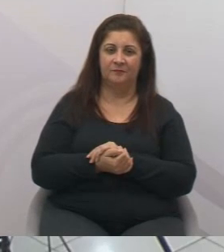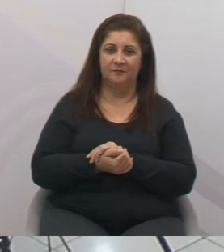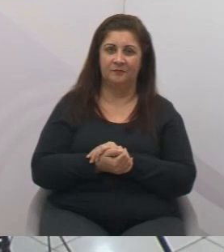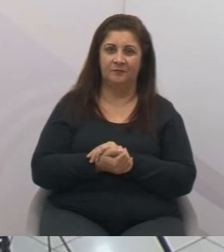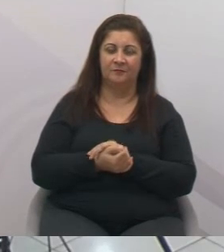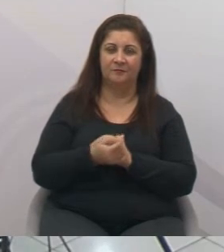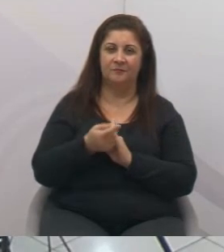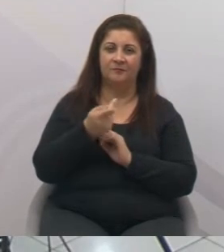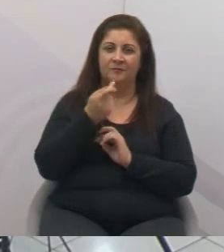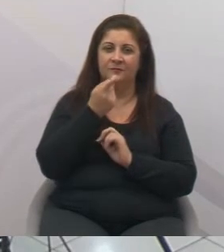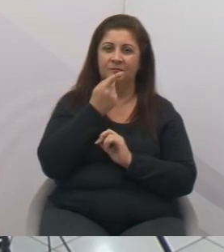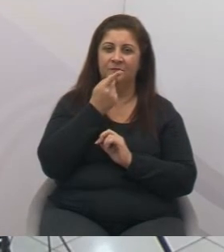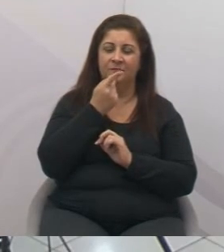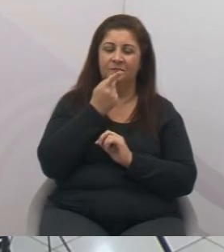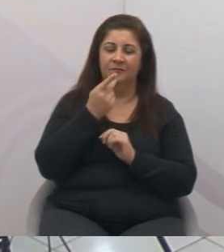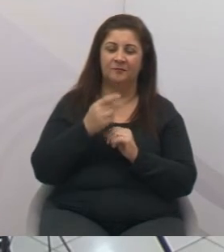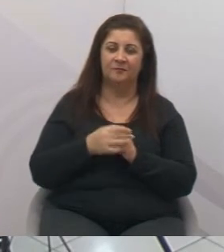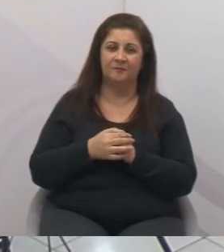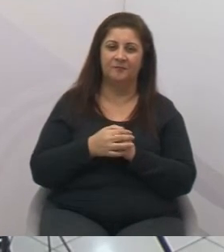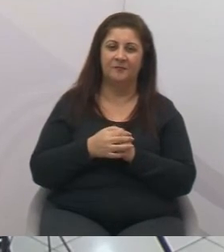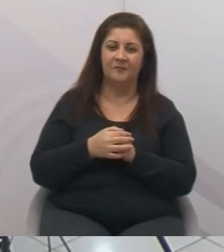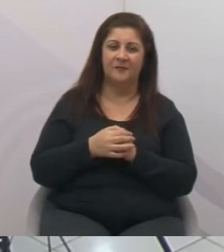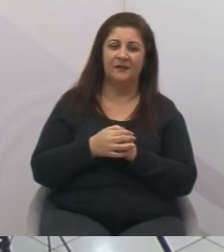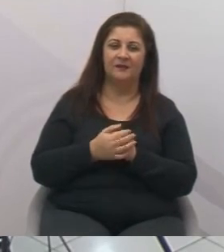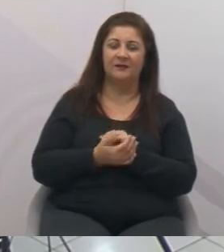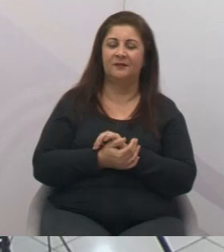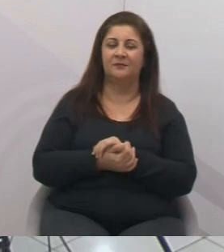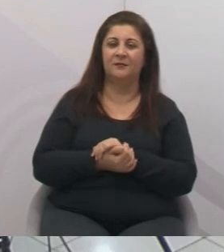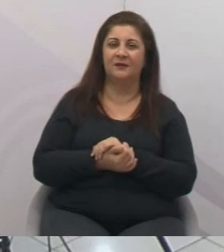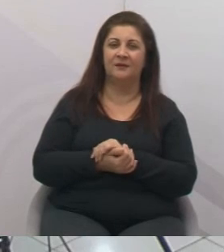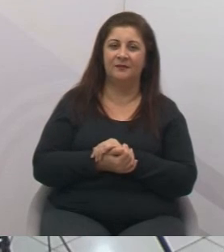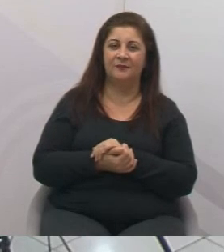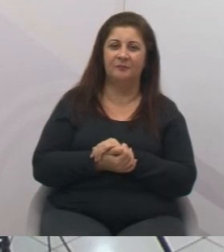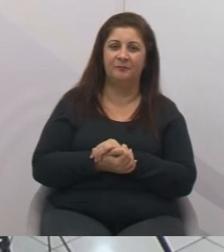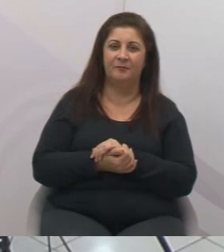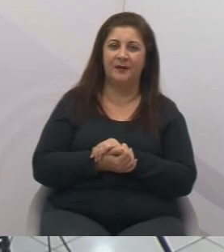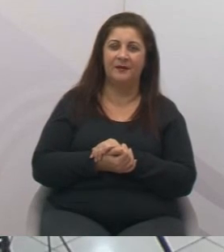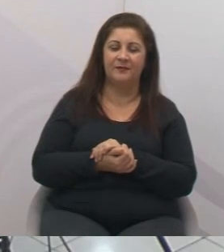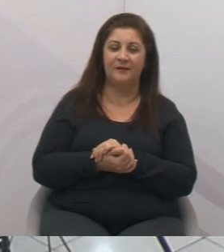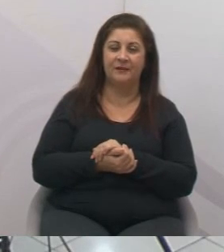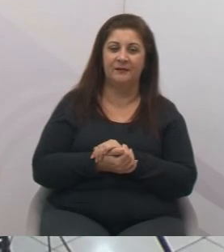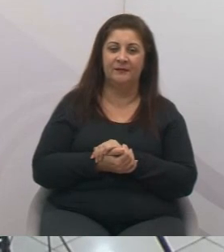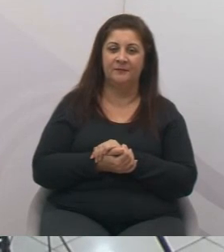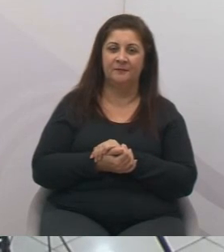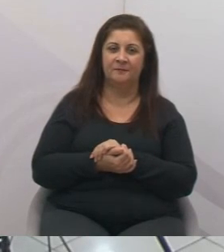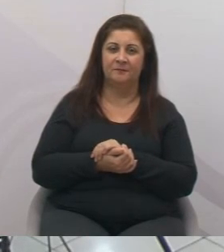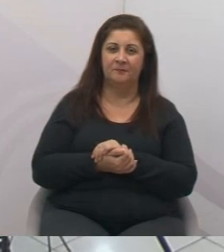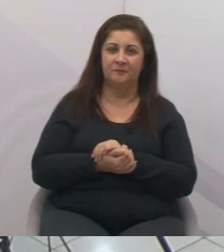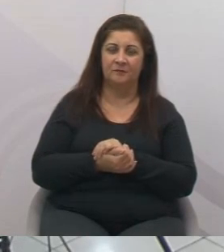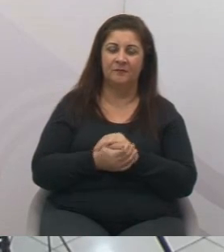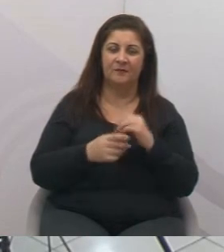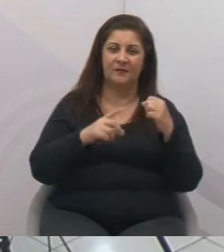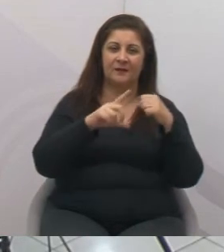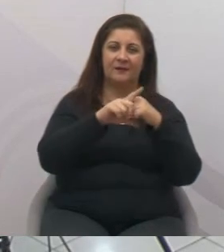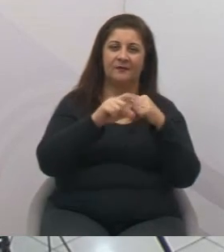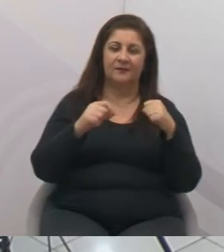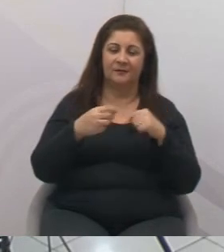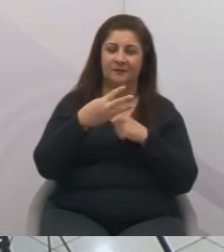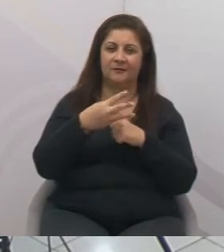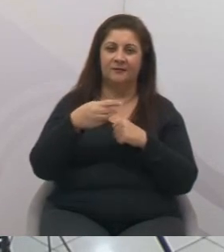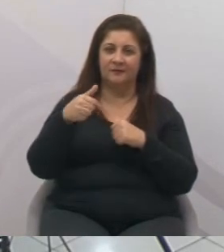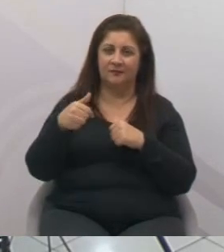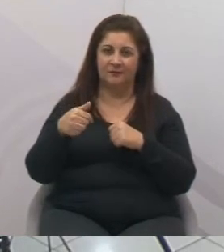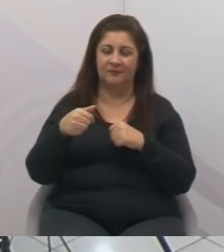Hernani Barreto. Justificando o voto, senhor presidente, eu quero aqui complementar minha fala, dizer que nos artigos 37 e 38 tem